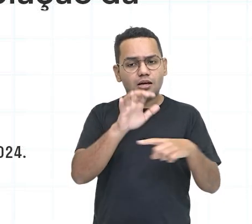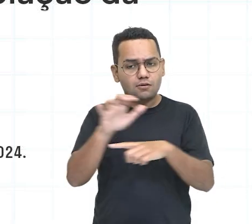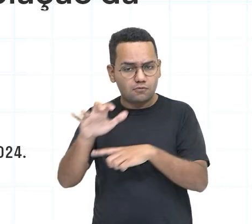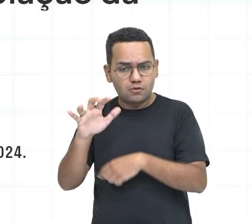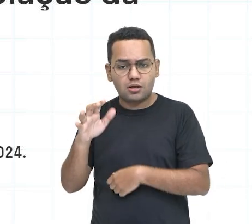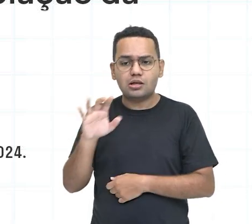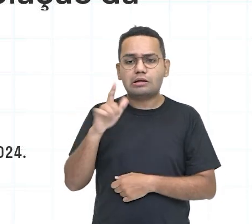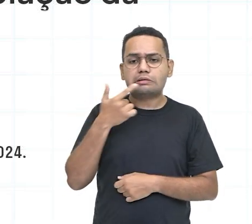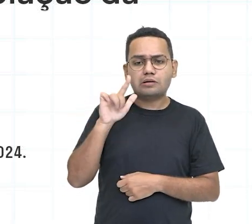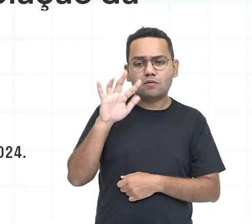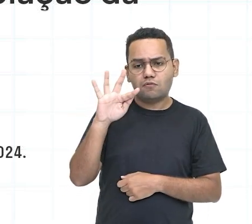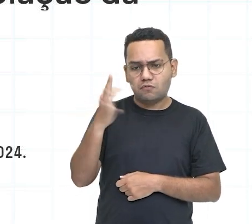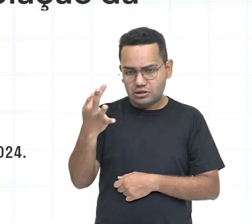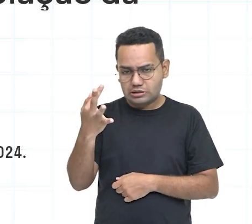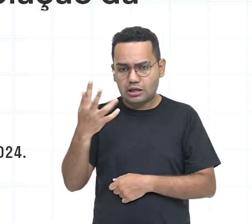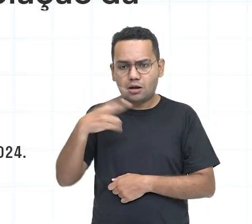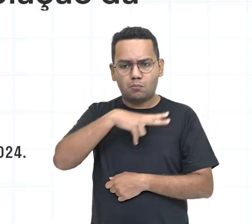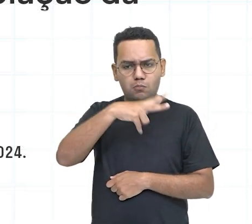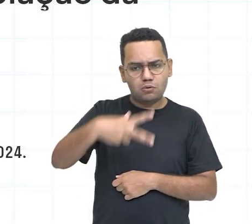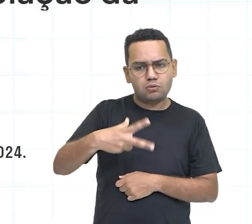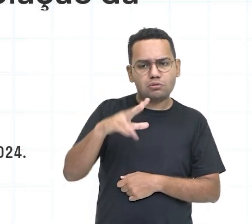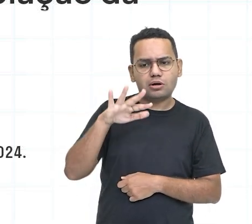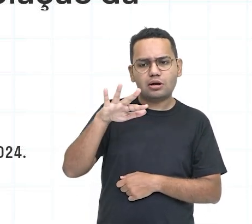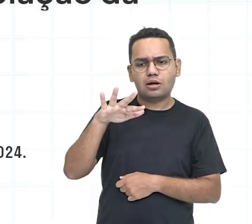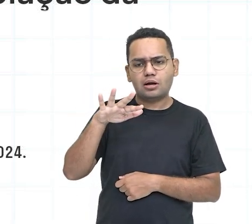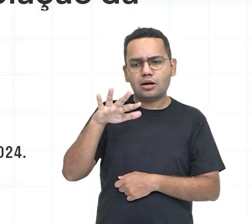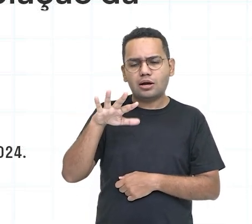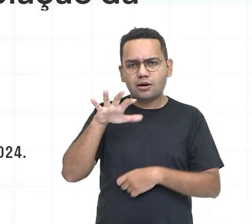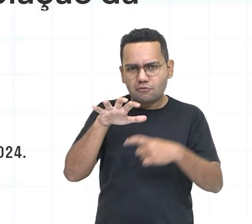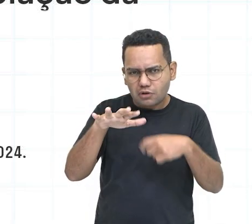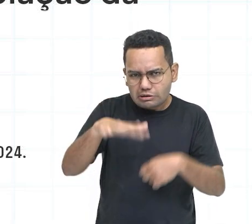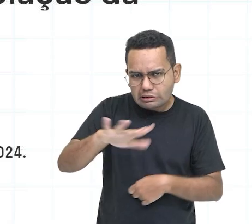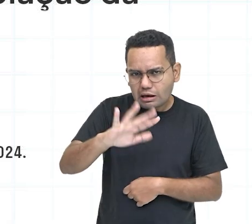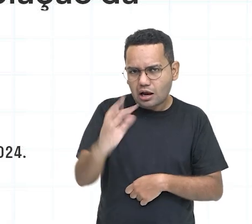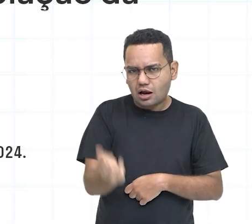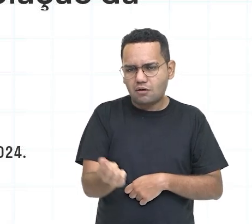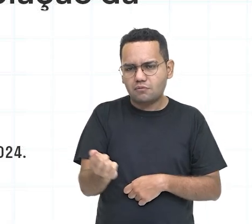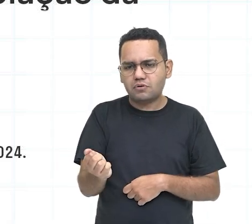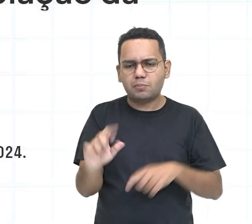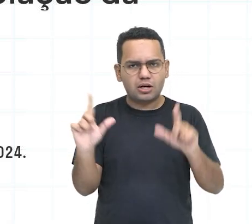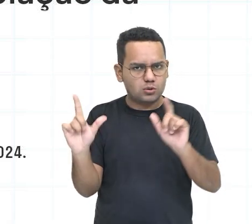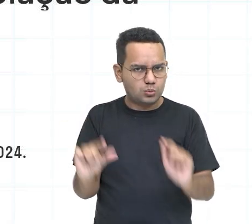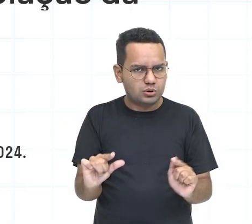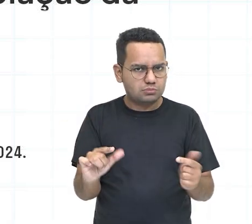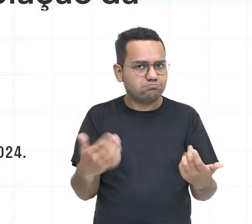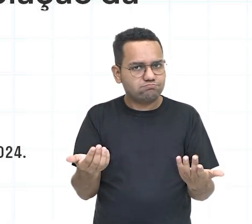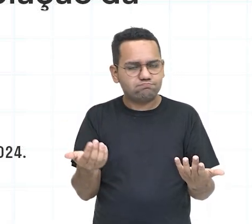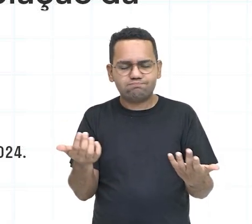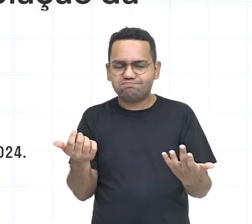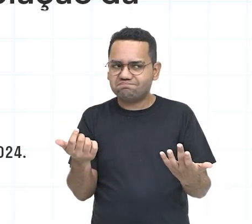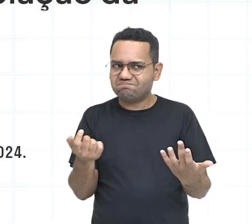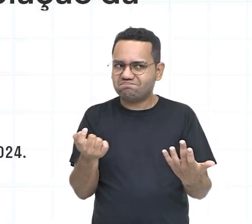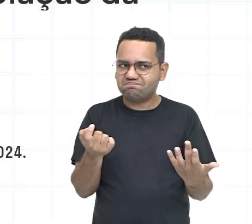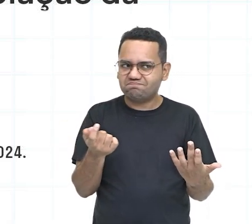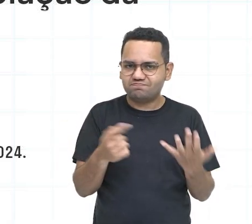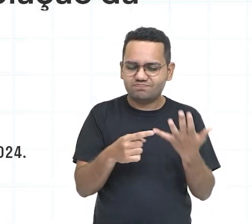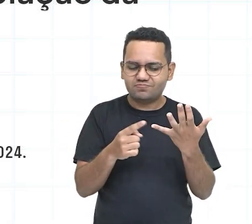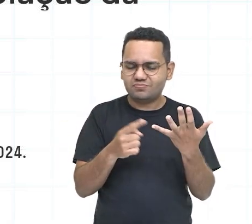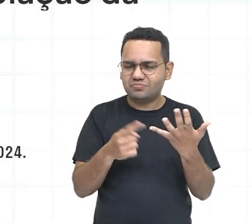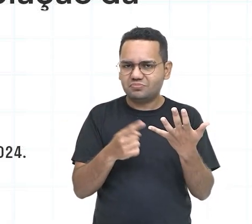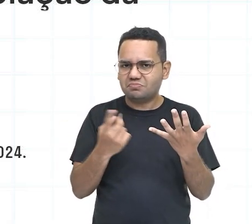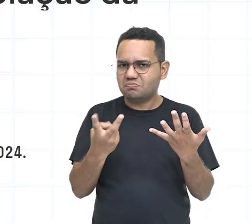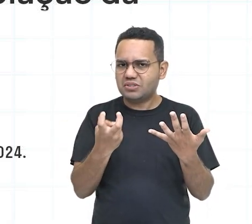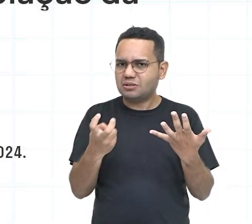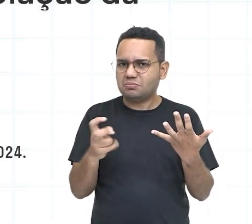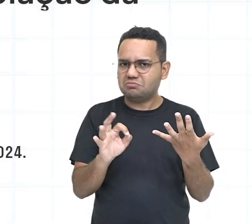não tinha quase nenhuma palavra relacionada a francês ou influência francesa, né? E portuguesa também. Vamos